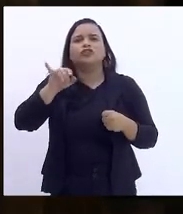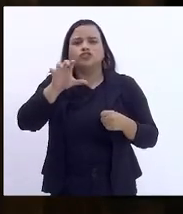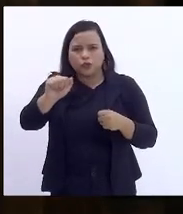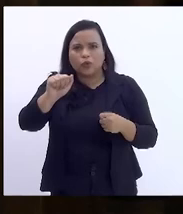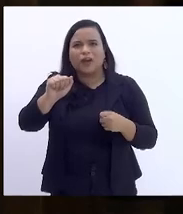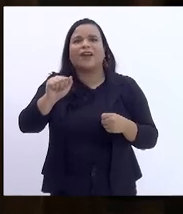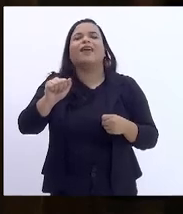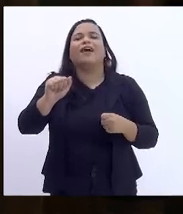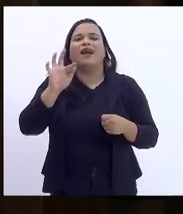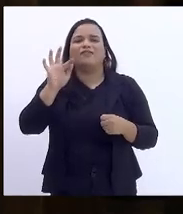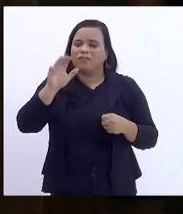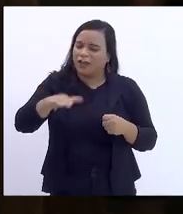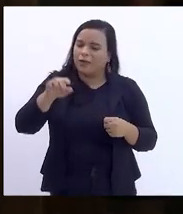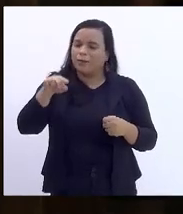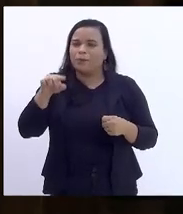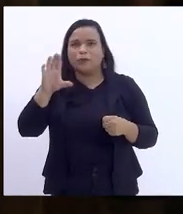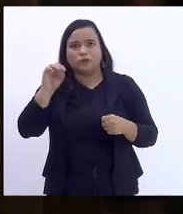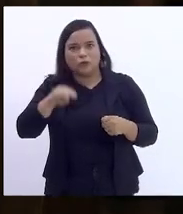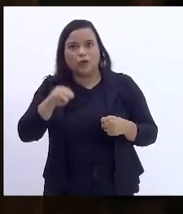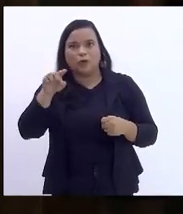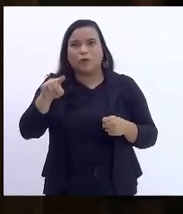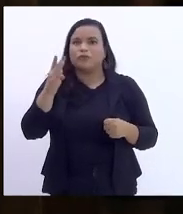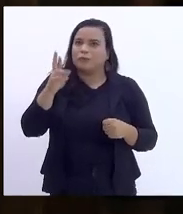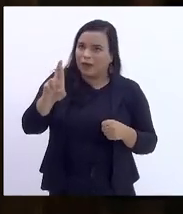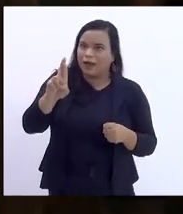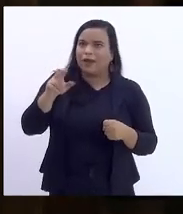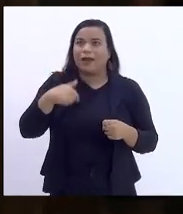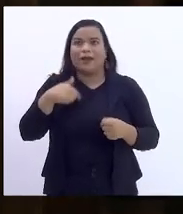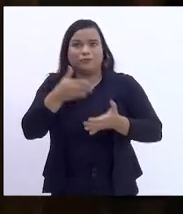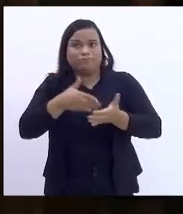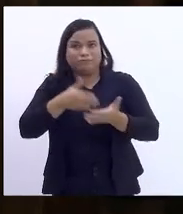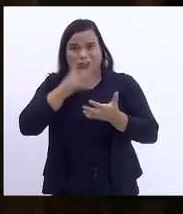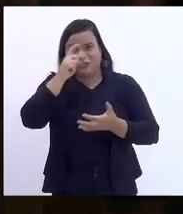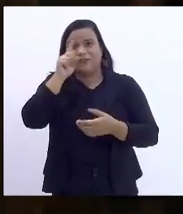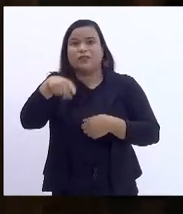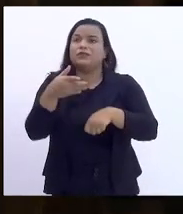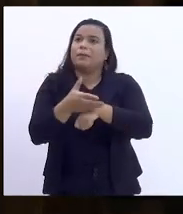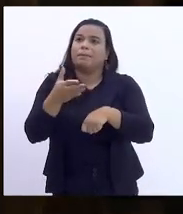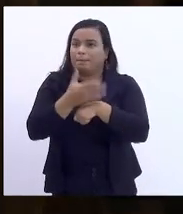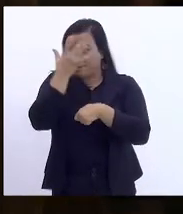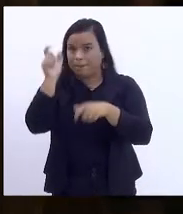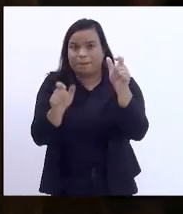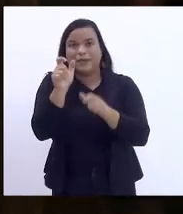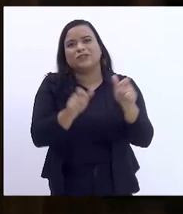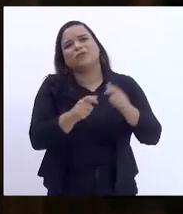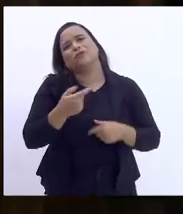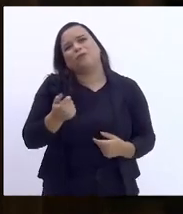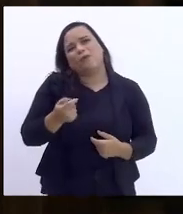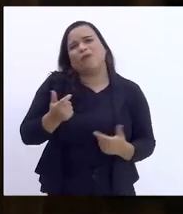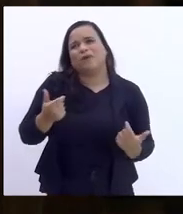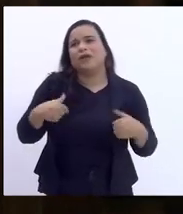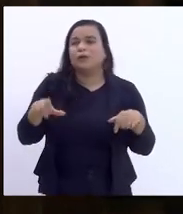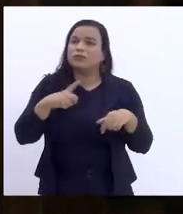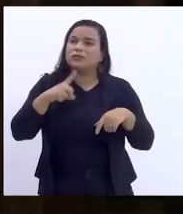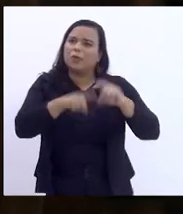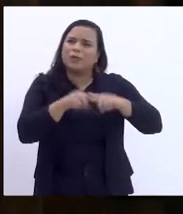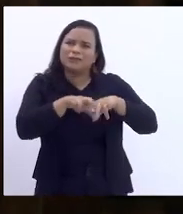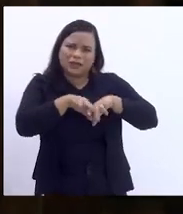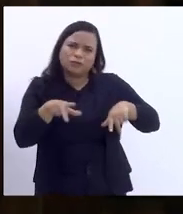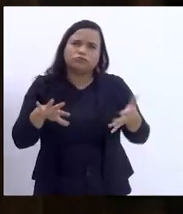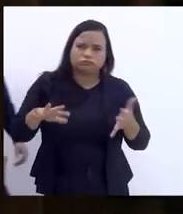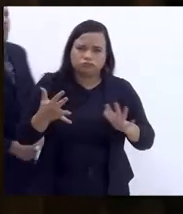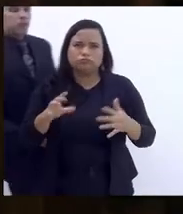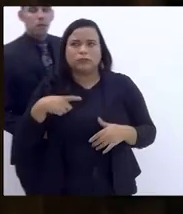Se alguém quiser participar abre a grande dificuldade é participação das pessoas mesmo eu tenho os equipamentos lá mais ou menos